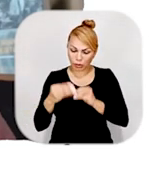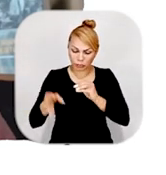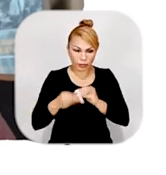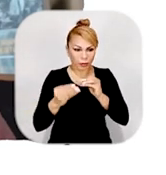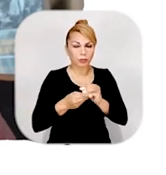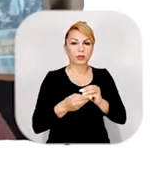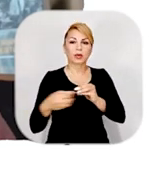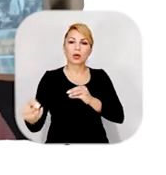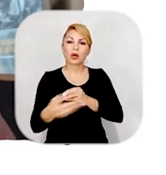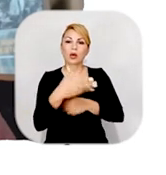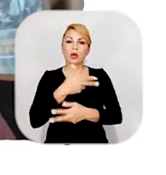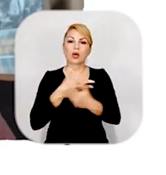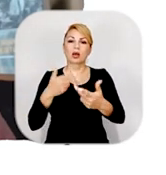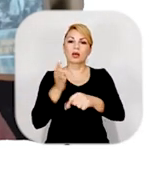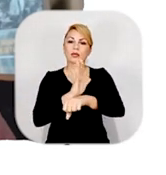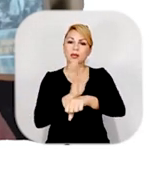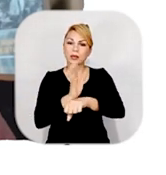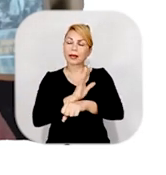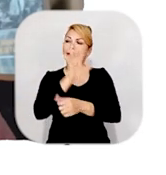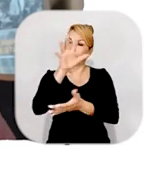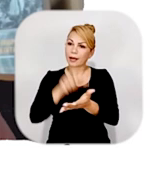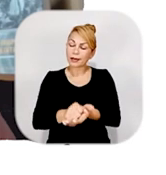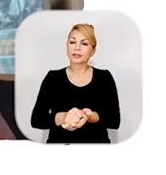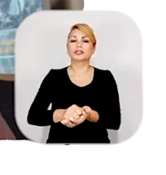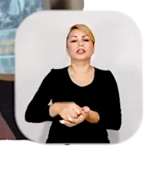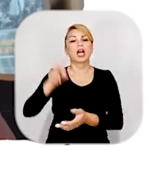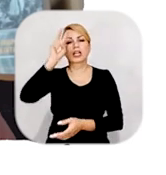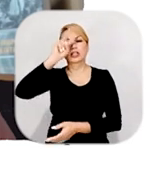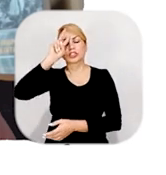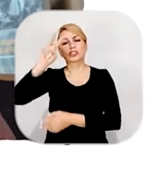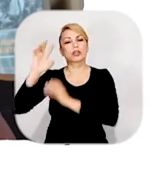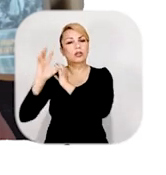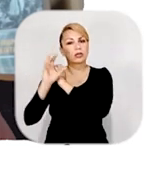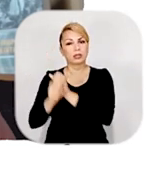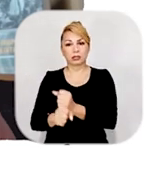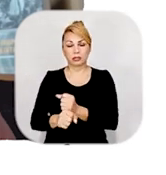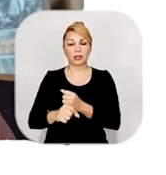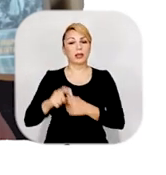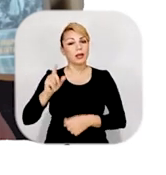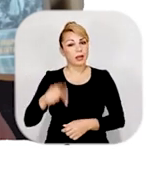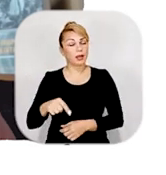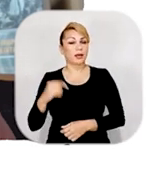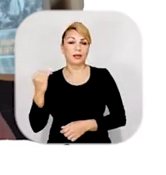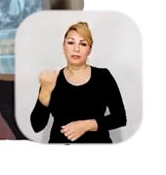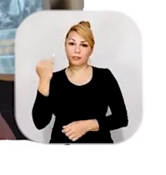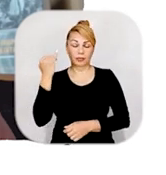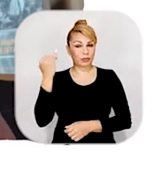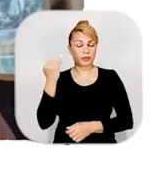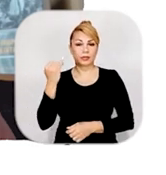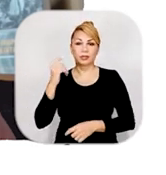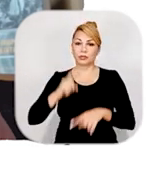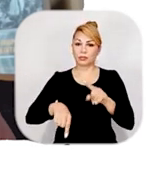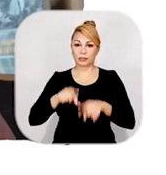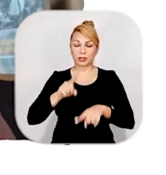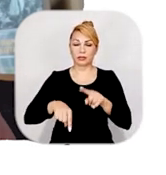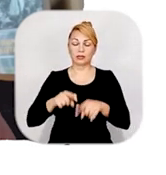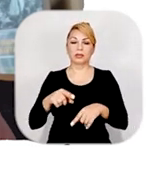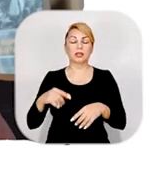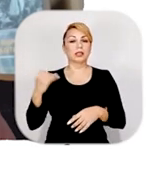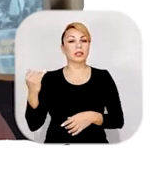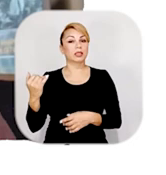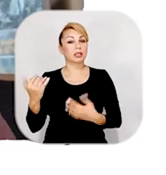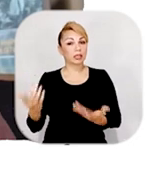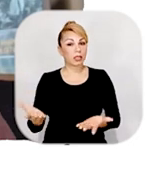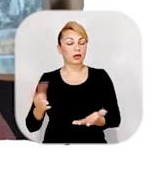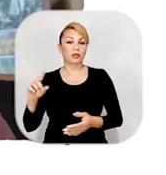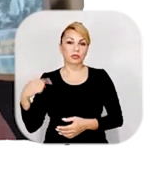recuperação de conhecimento antigo, esses materiais têm um papel muito importante. E, então,